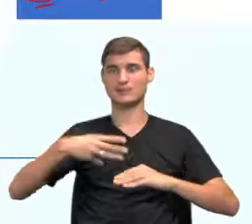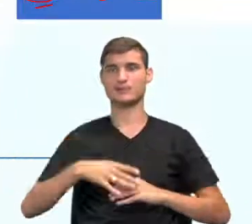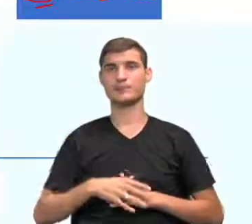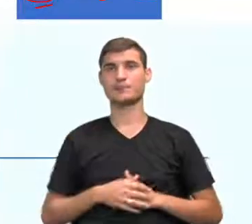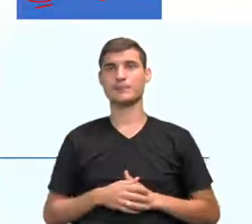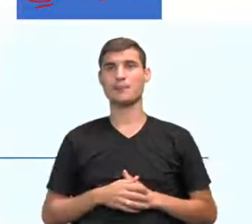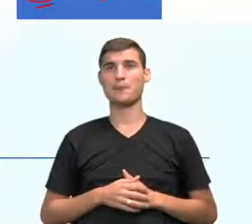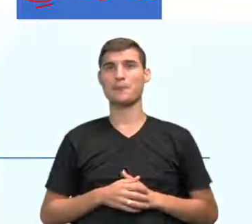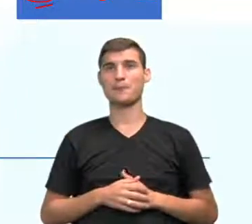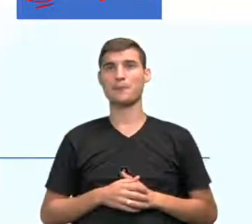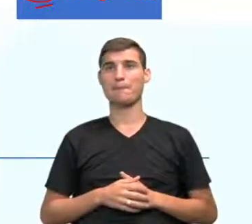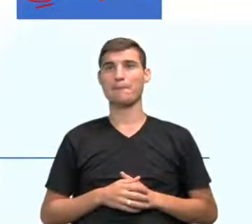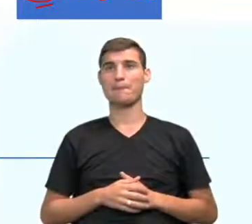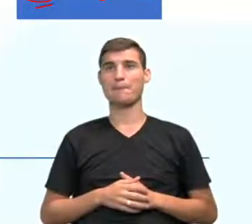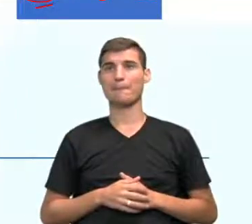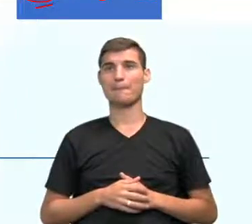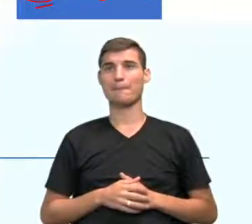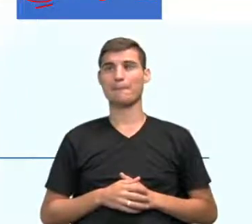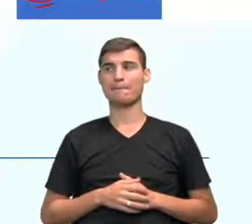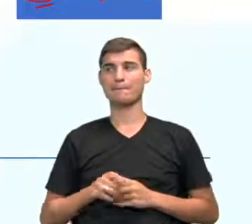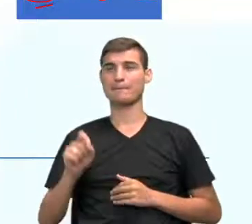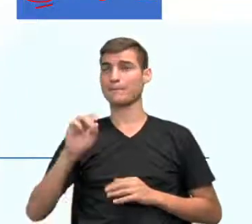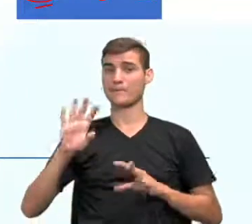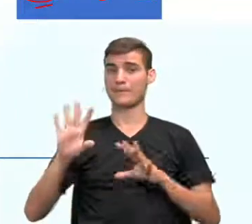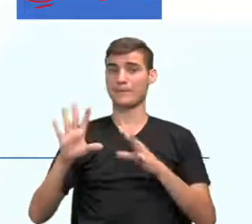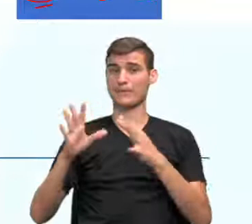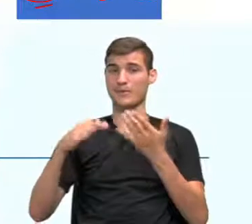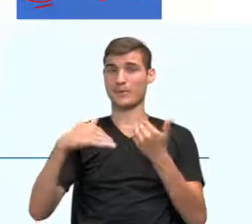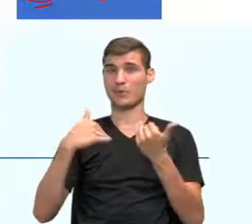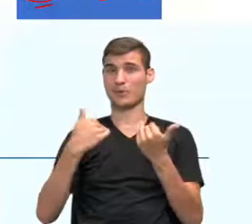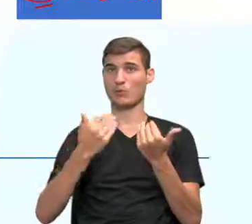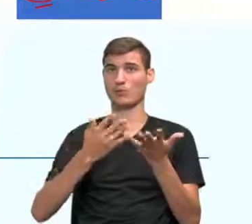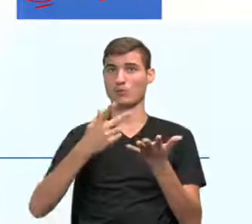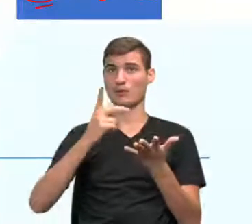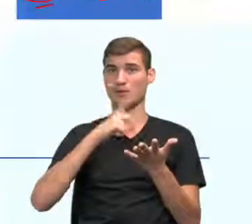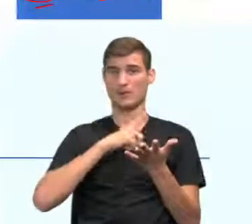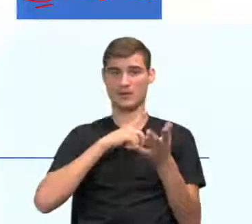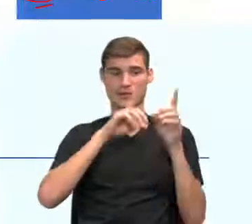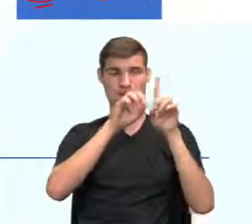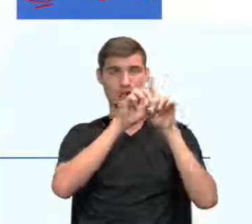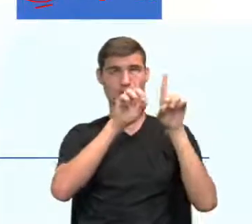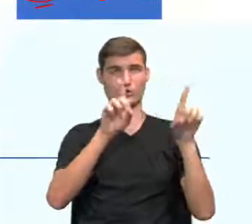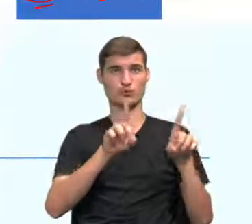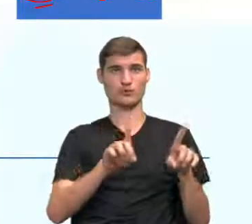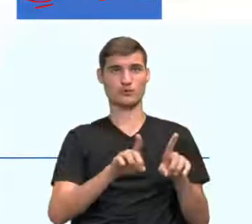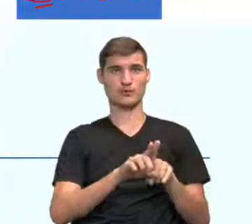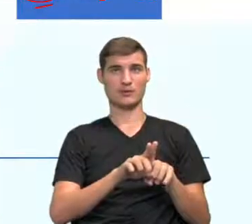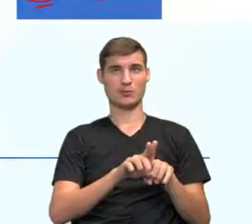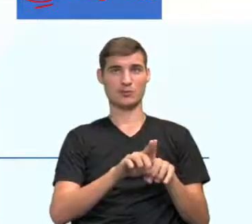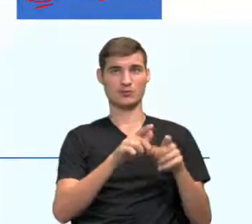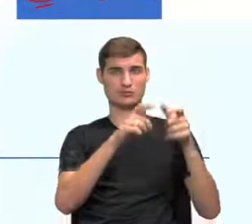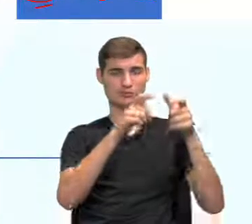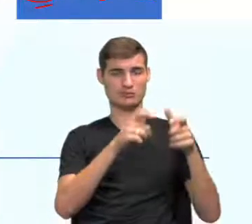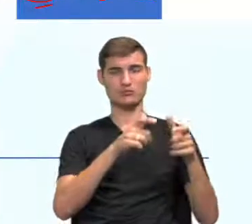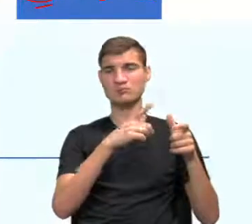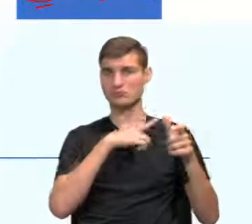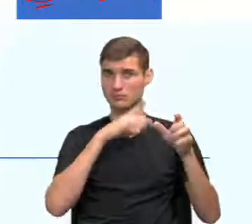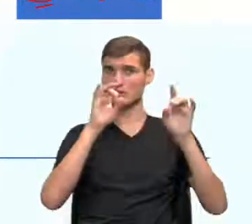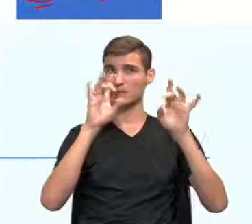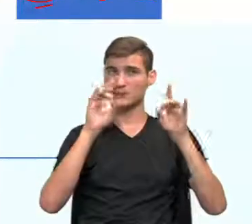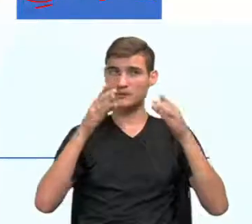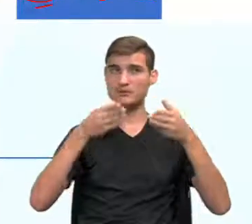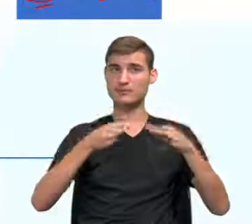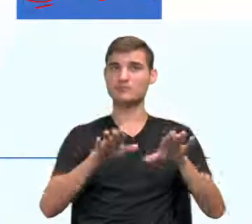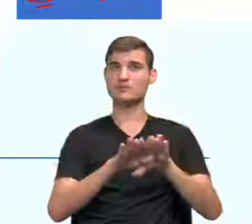informação. Então, o que acontece quando a portadora é digital? Eu tenho também modulações específicas para quando